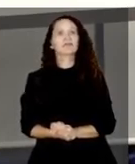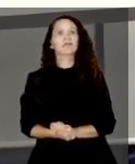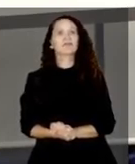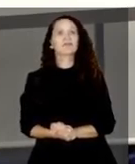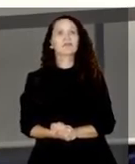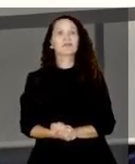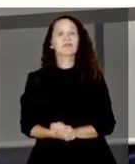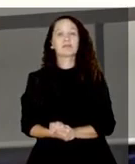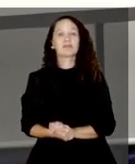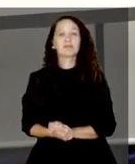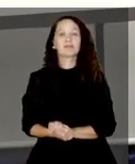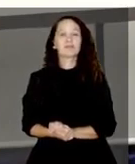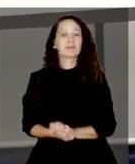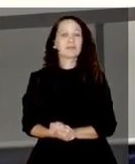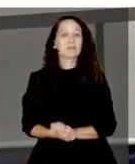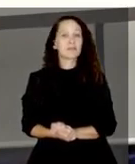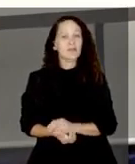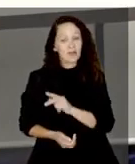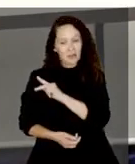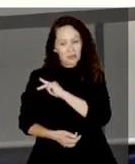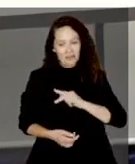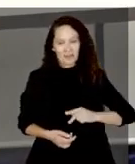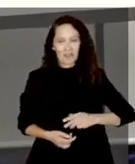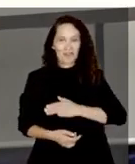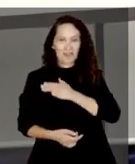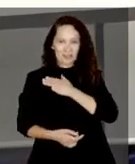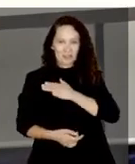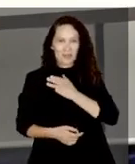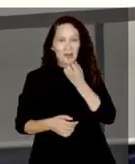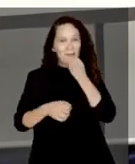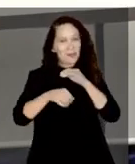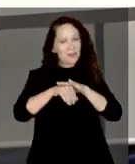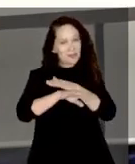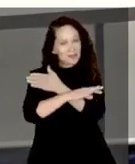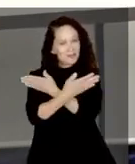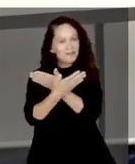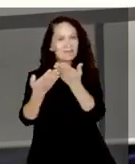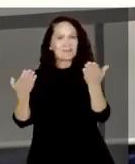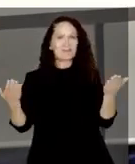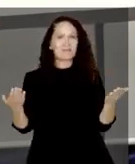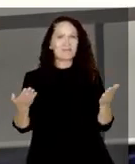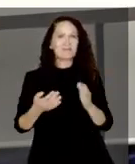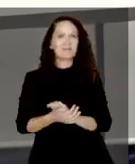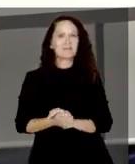Uma alegria estar aqui. Quero saudar o presidente Lula.